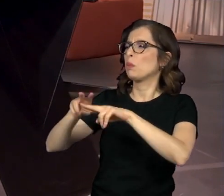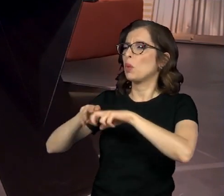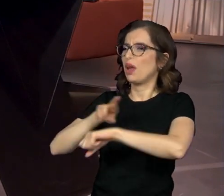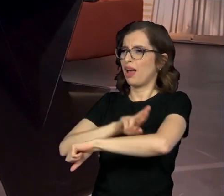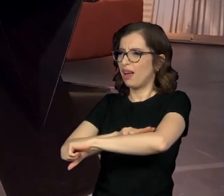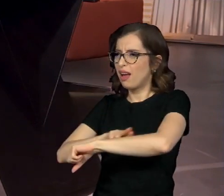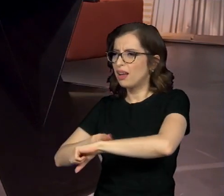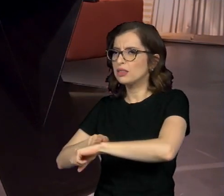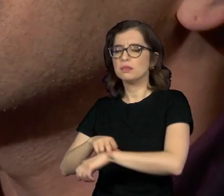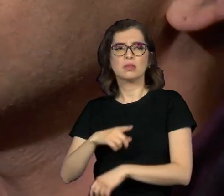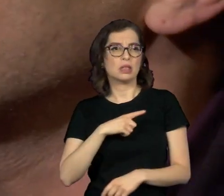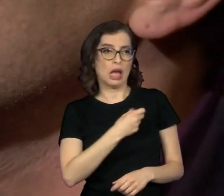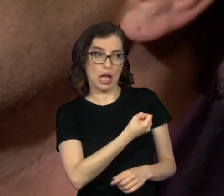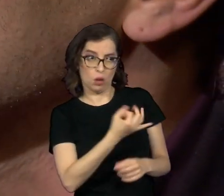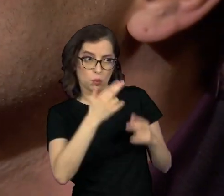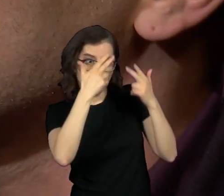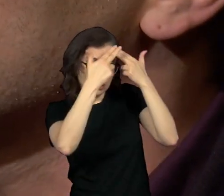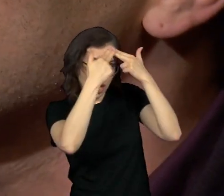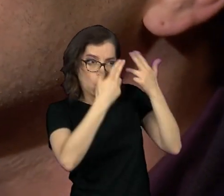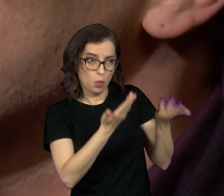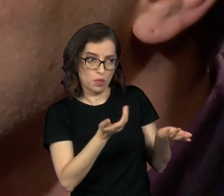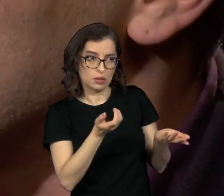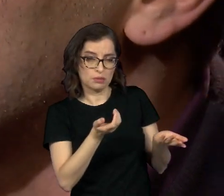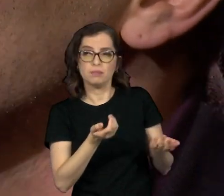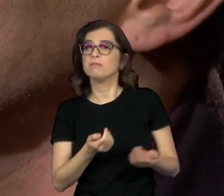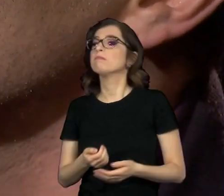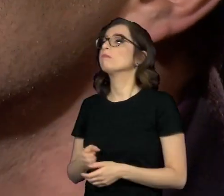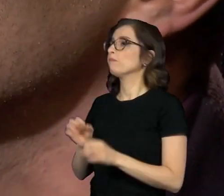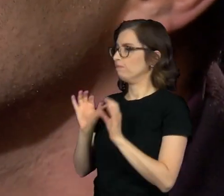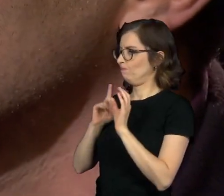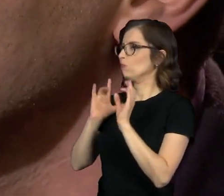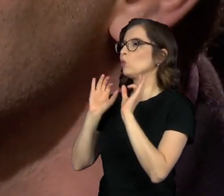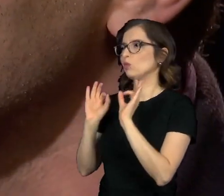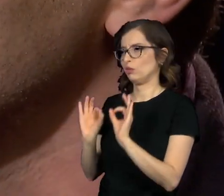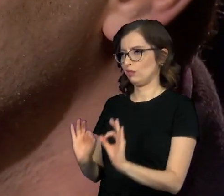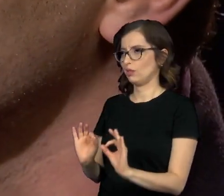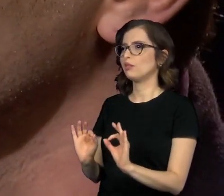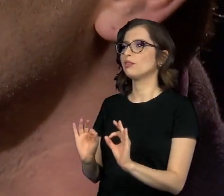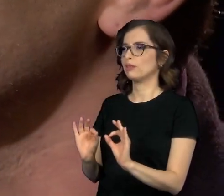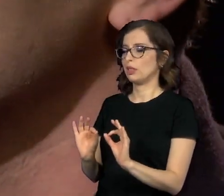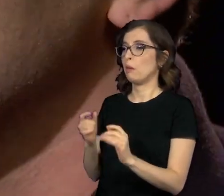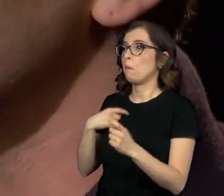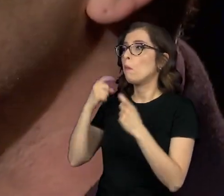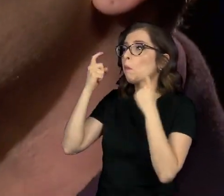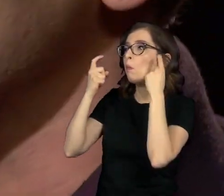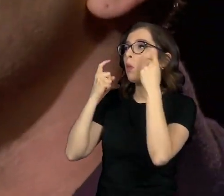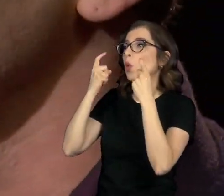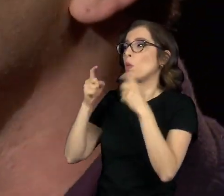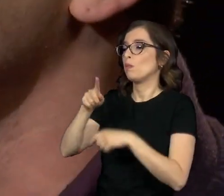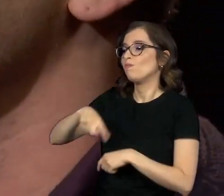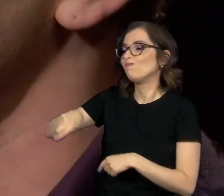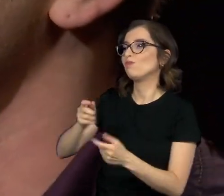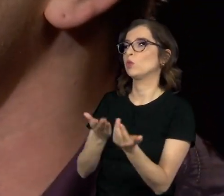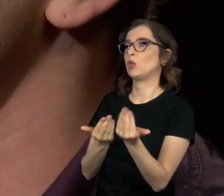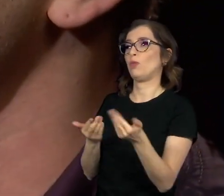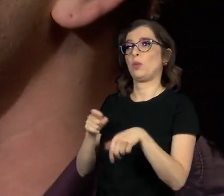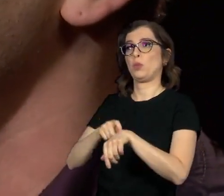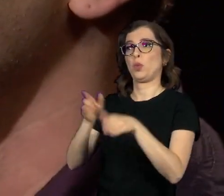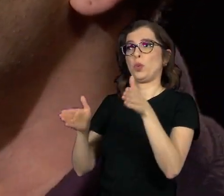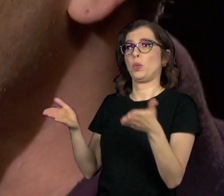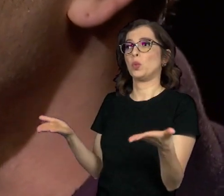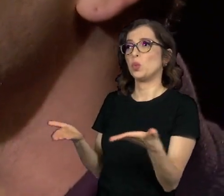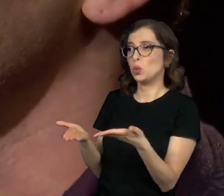todos, né? com certeza. E eu fico pensando, às vezes eu me preocupo com os jovens que chegam hoje já com essas informações